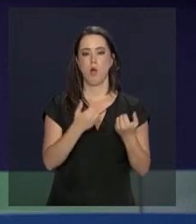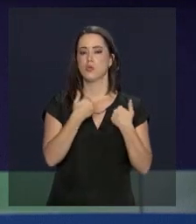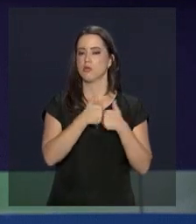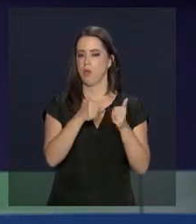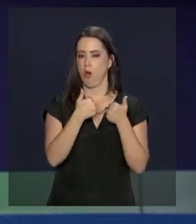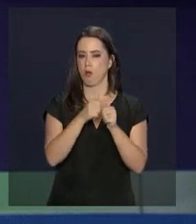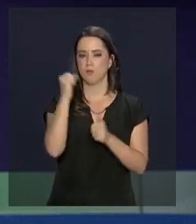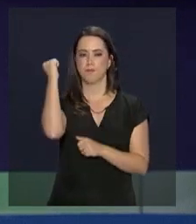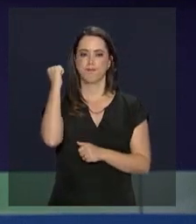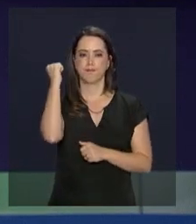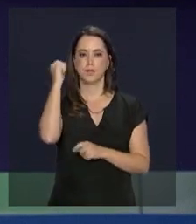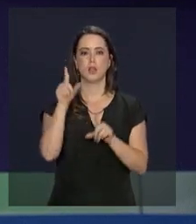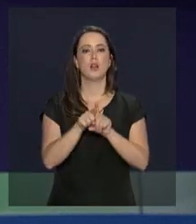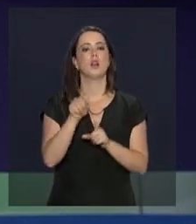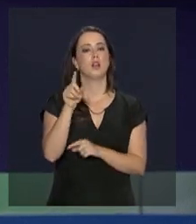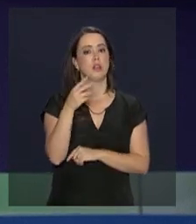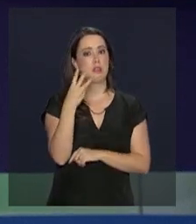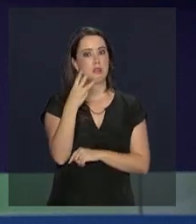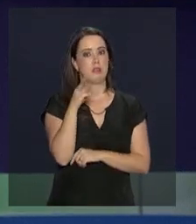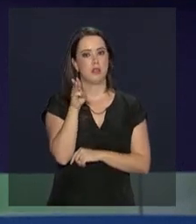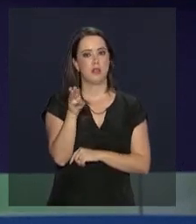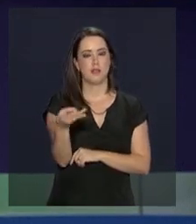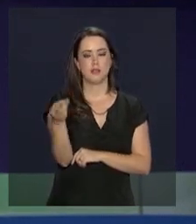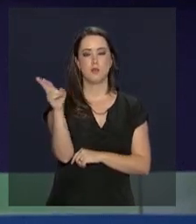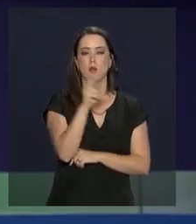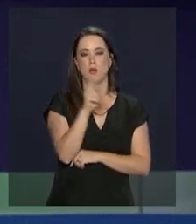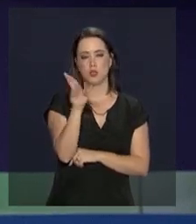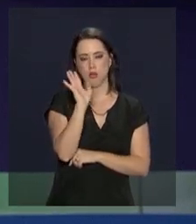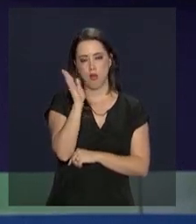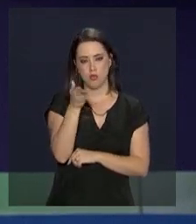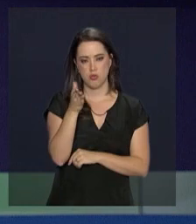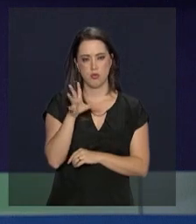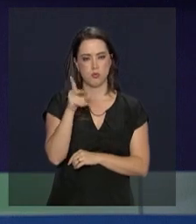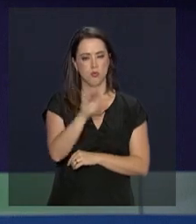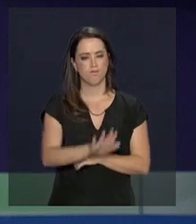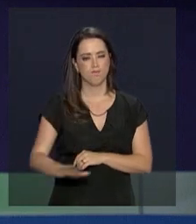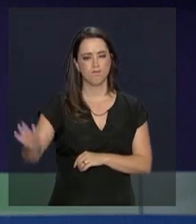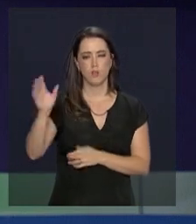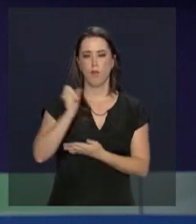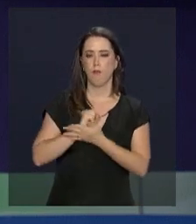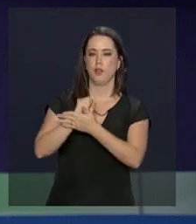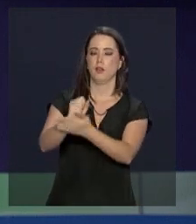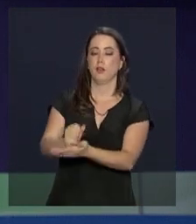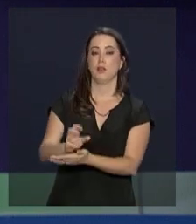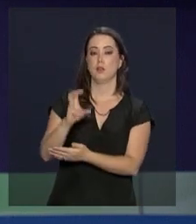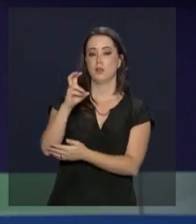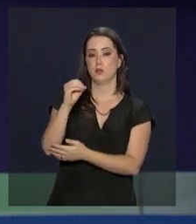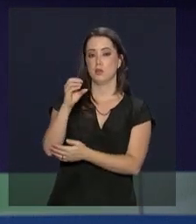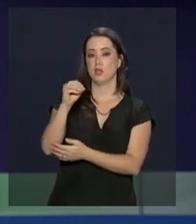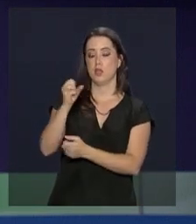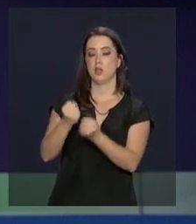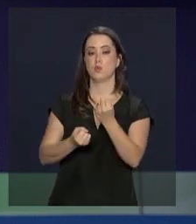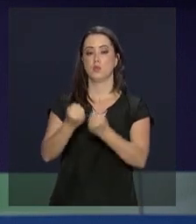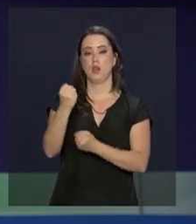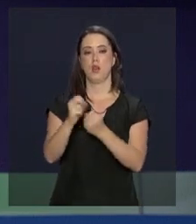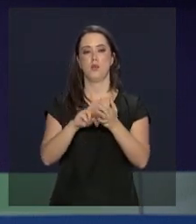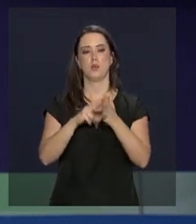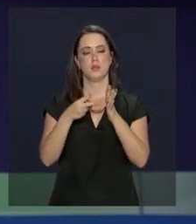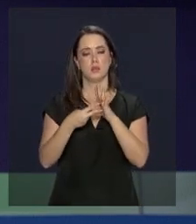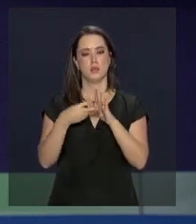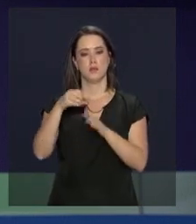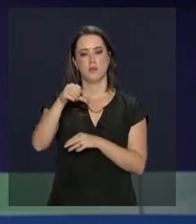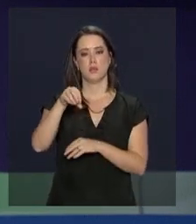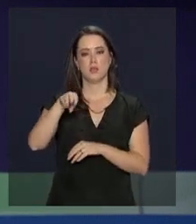investimento é de mais de 3 milhões de reais em todo o brasil vão ser entregues mais de 500 veículos o que deve atender